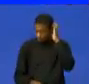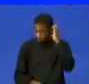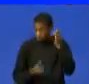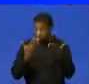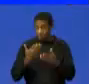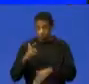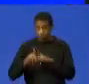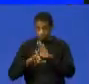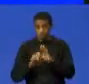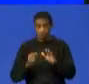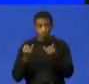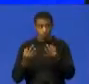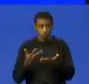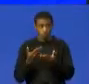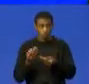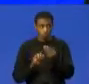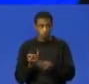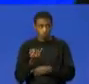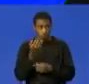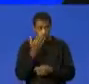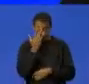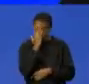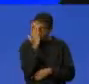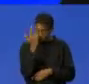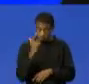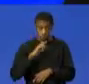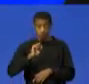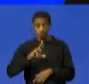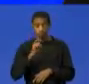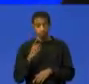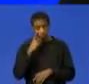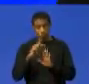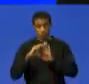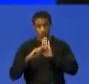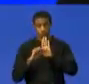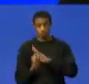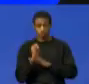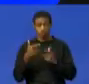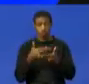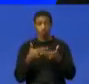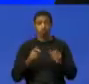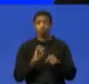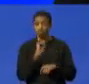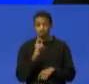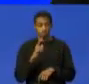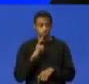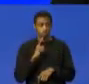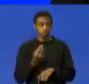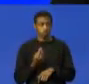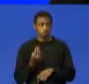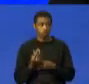define esse repasse. O SUS tem como princípios doutrinários e